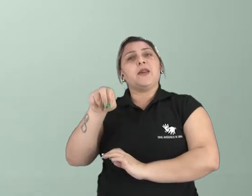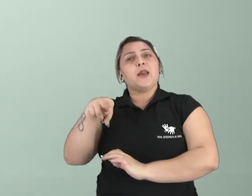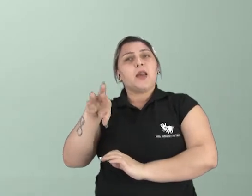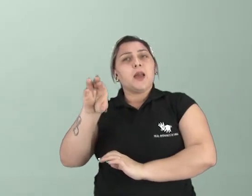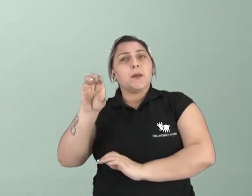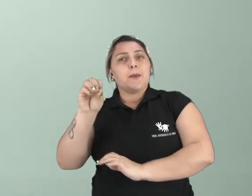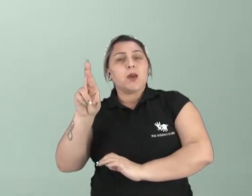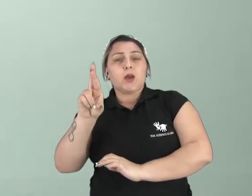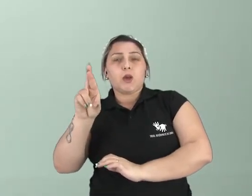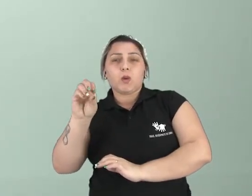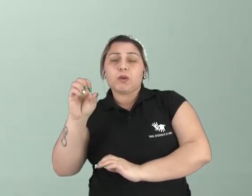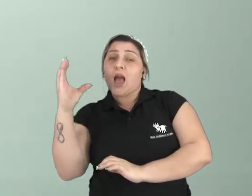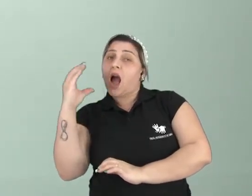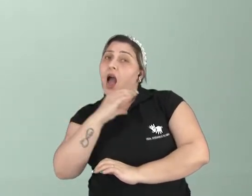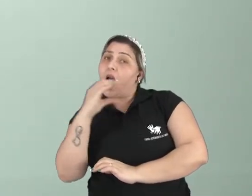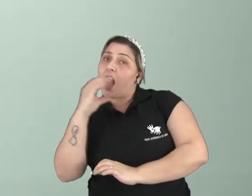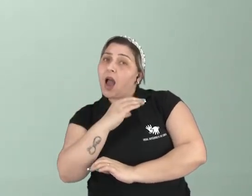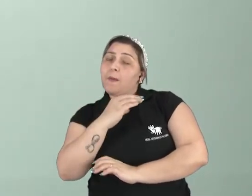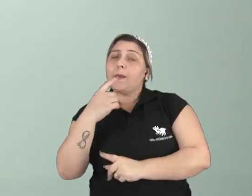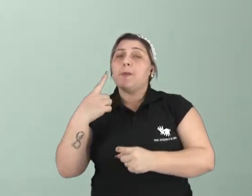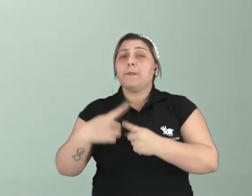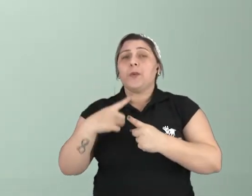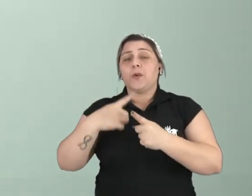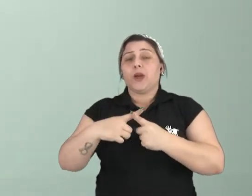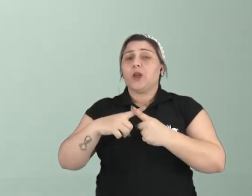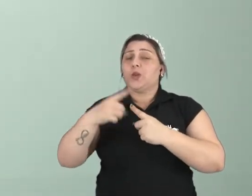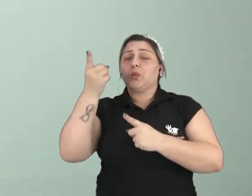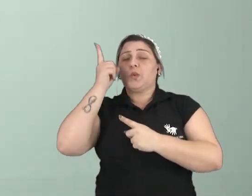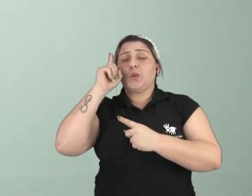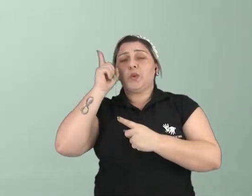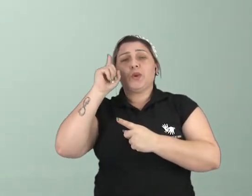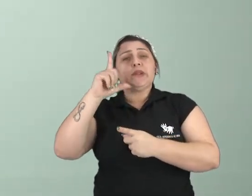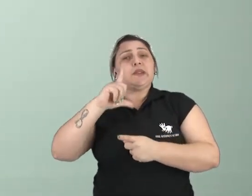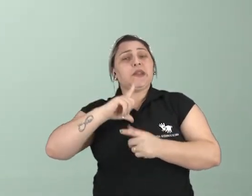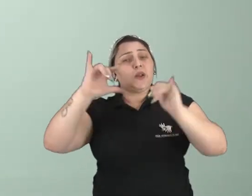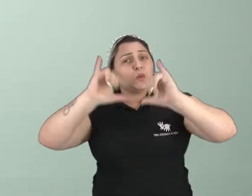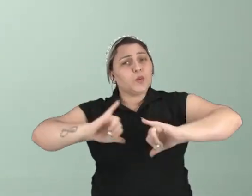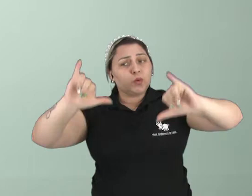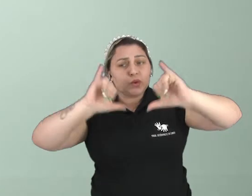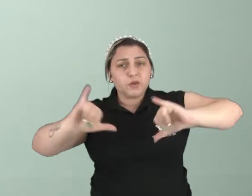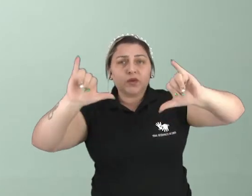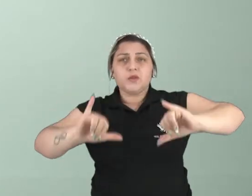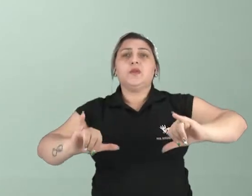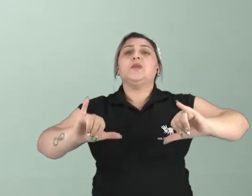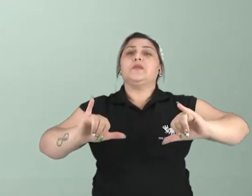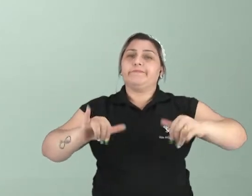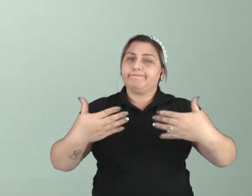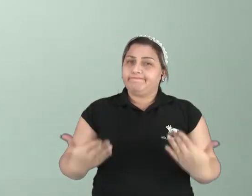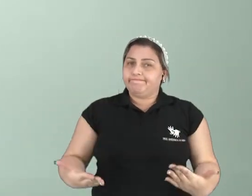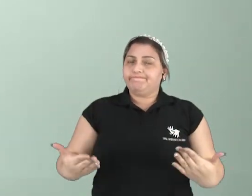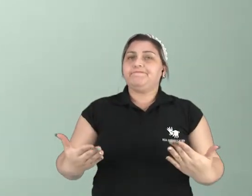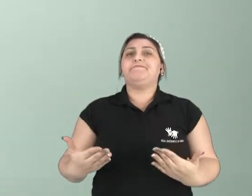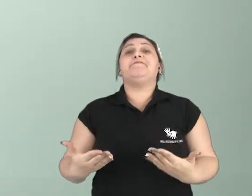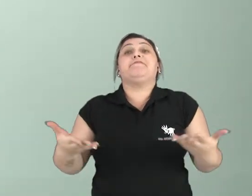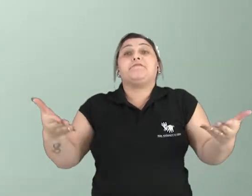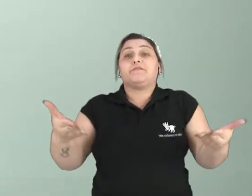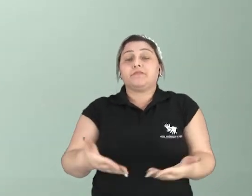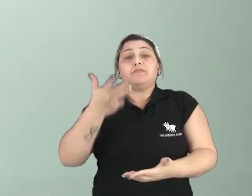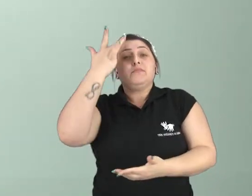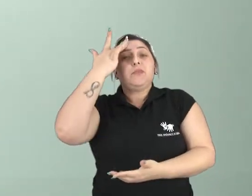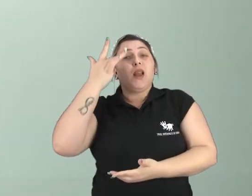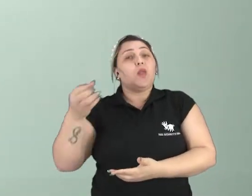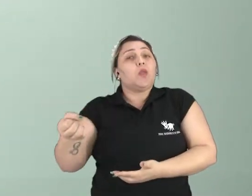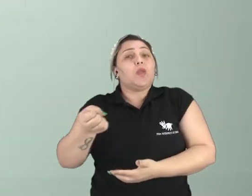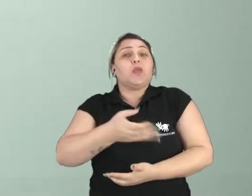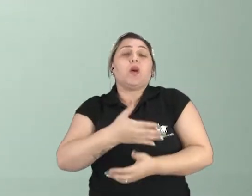textos rápidos, passageiros. Por quê? Porque todos os dias se tem notícias para ser dada. Né? A notícia de hoje, amanhã já é